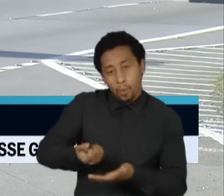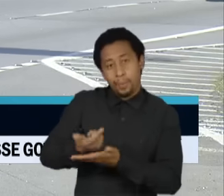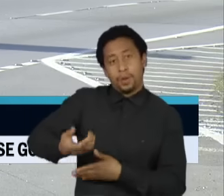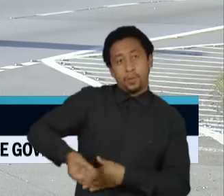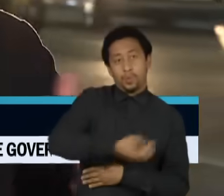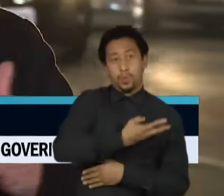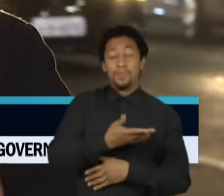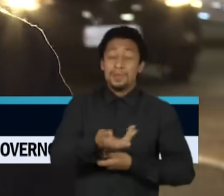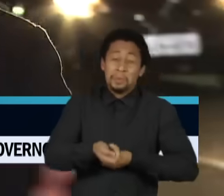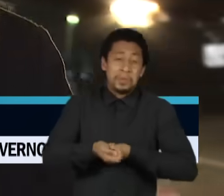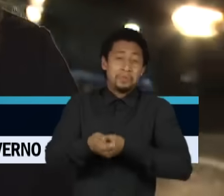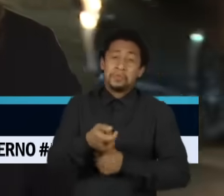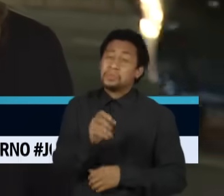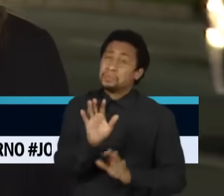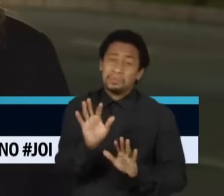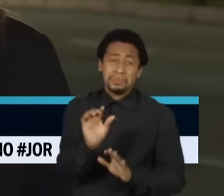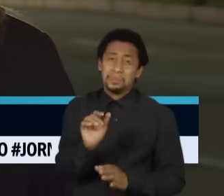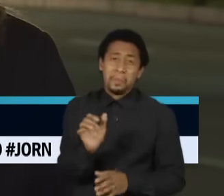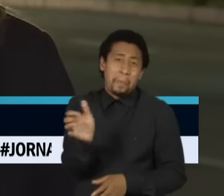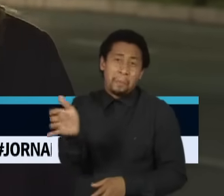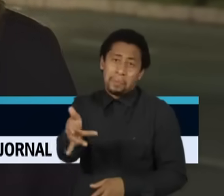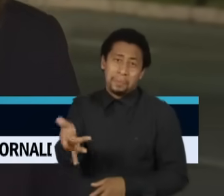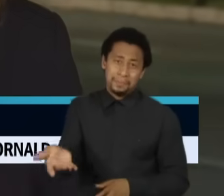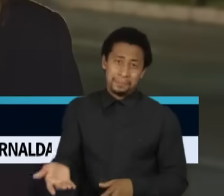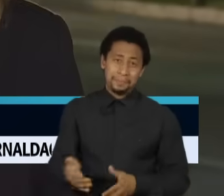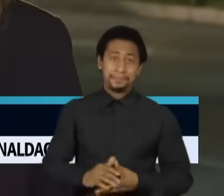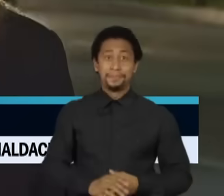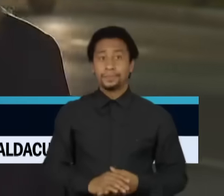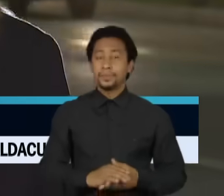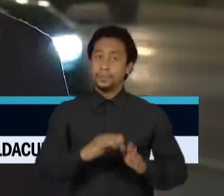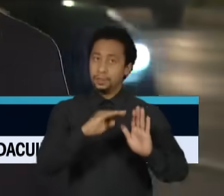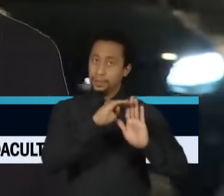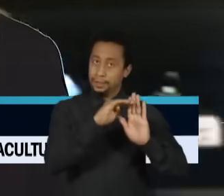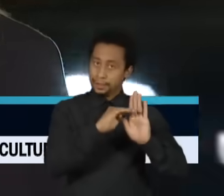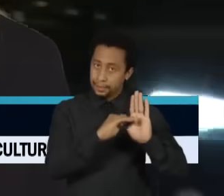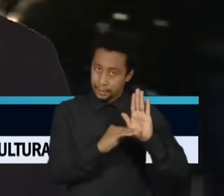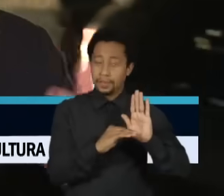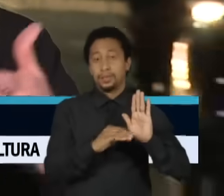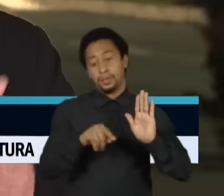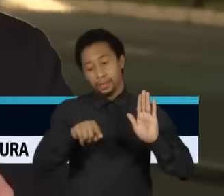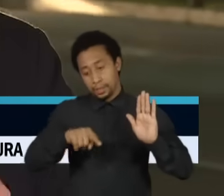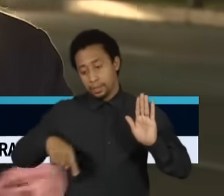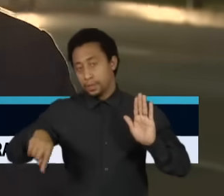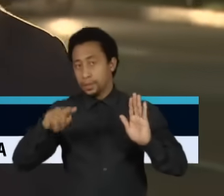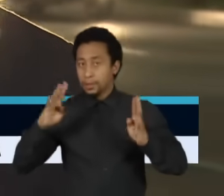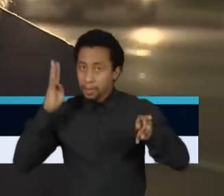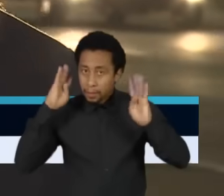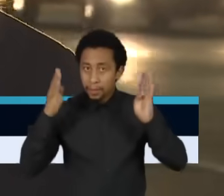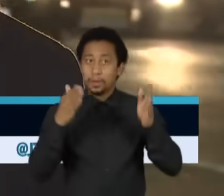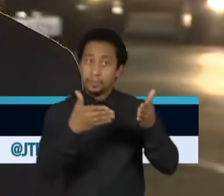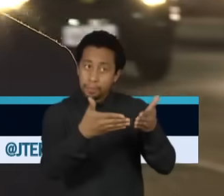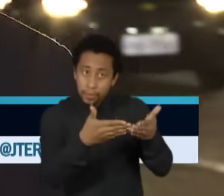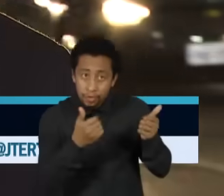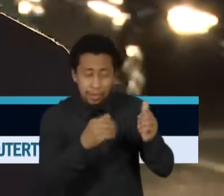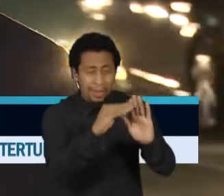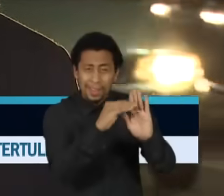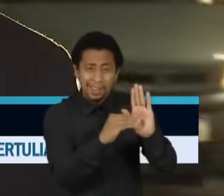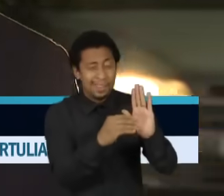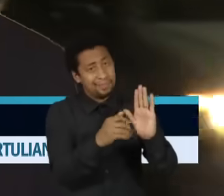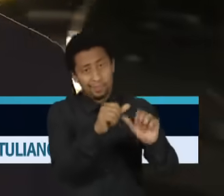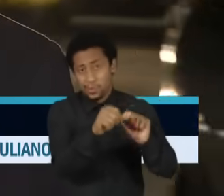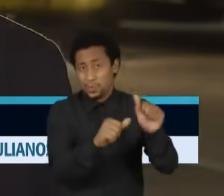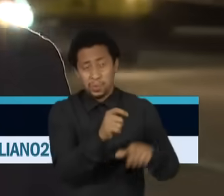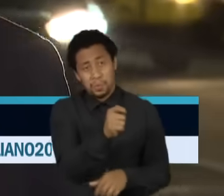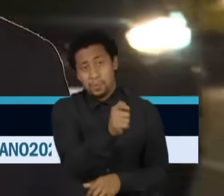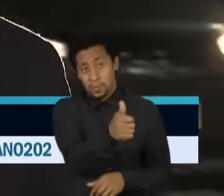benefícios são poucos. Além de não contemplar as principais reivindicações dos caminhoneiros, a medida provisória altera uma lei de